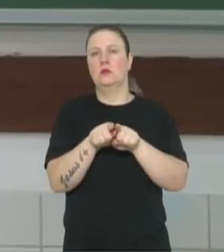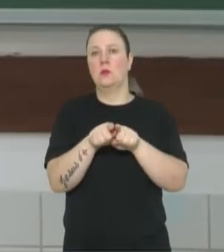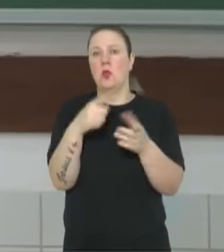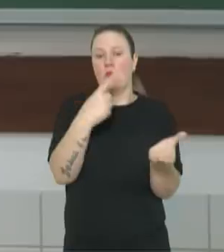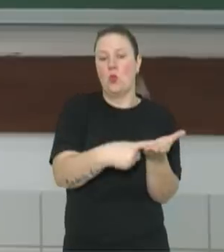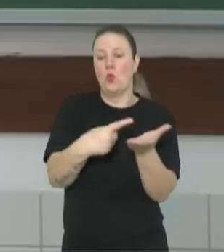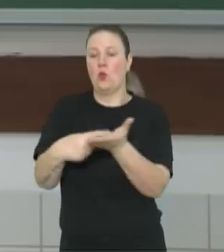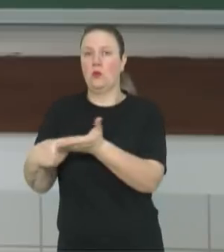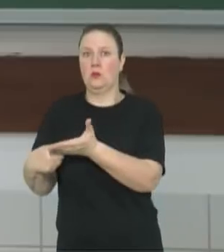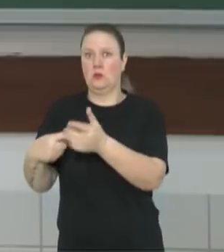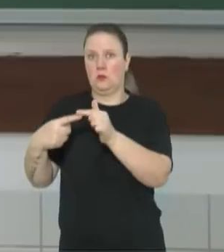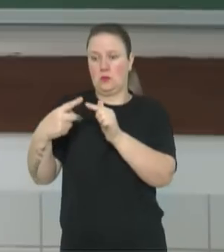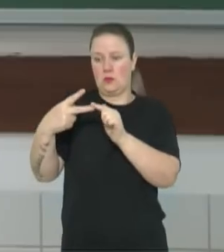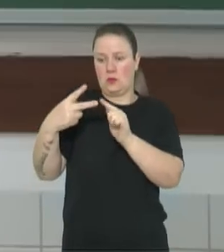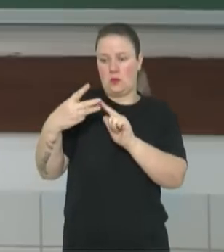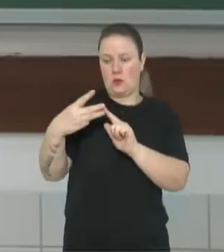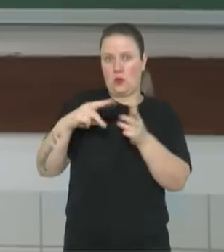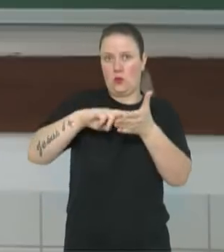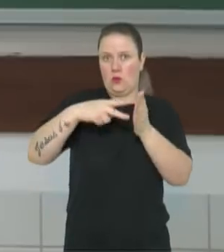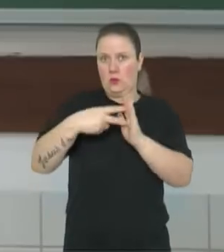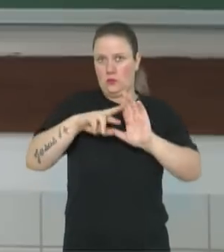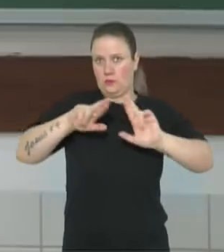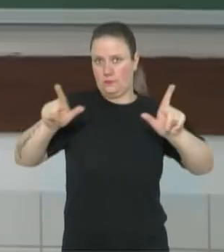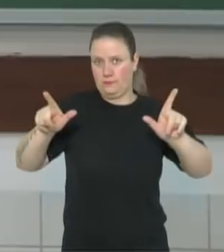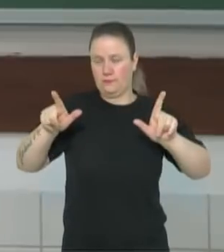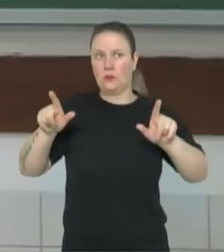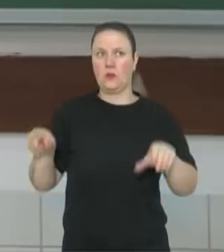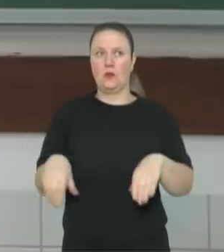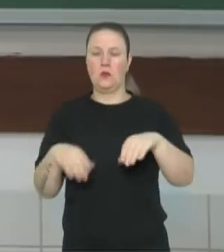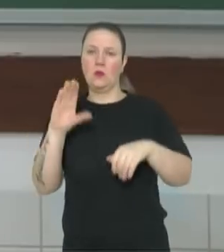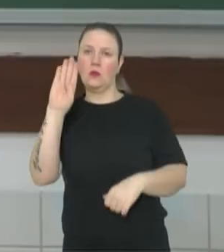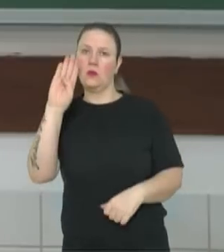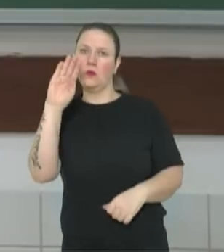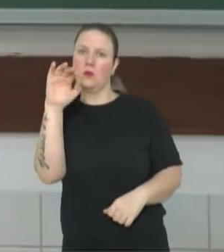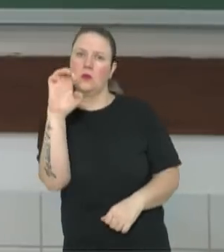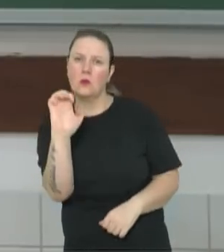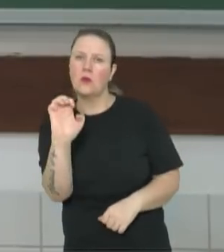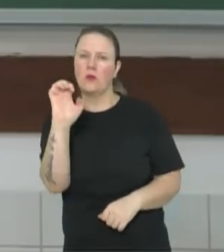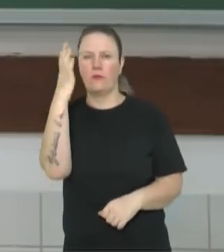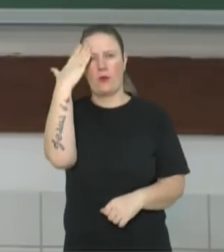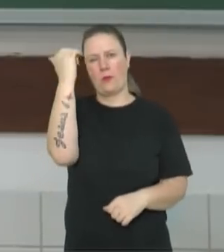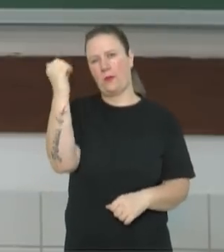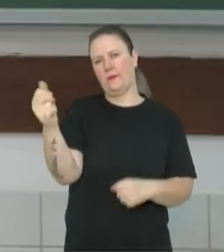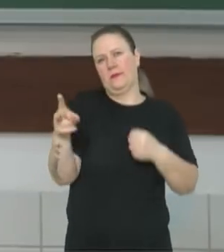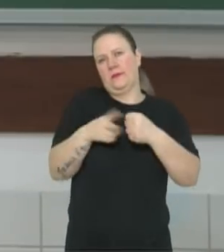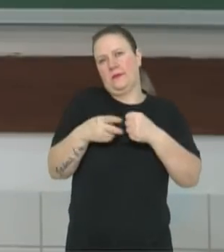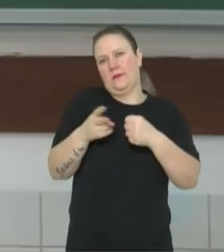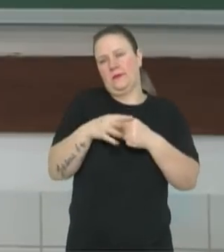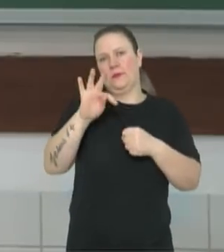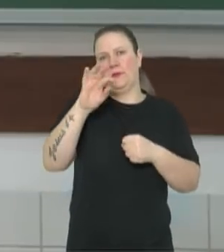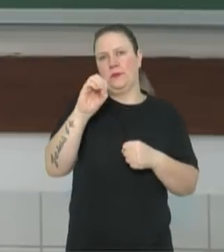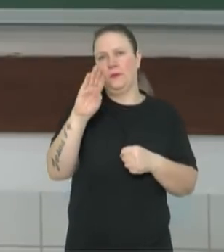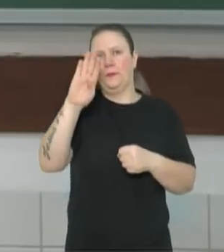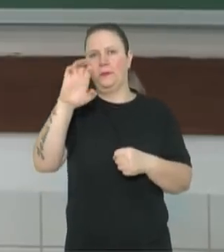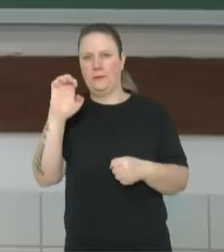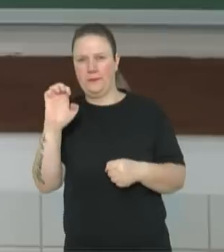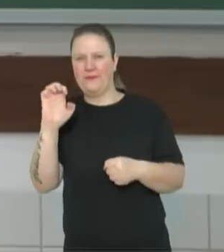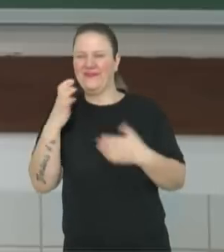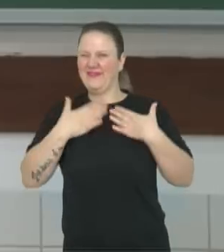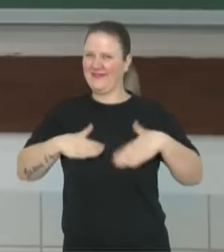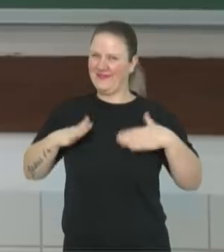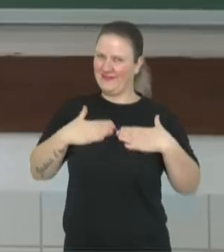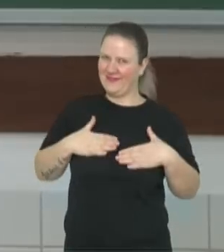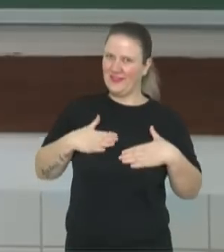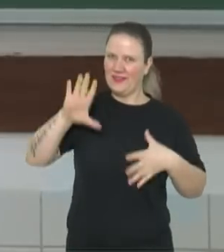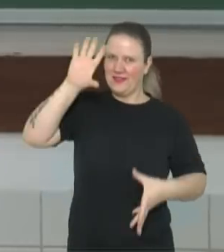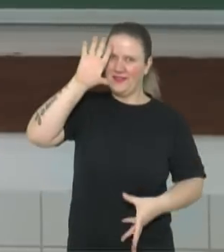combinar, o verbo usado para combinar. E o último, o verbo to be, que é famoso, né? O nosso famoso ser, estar. Tranquilo?